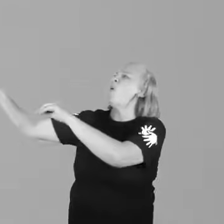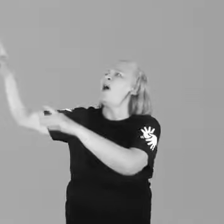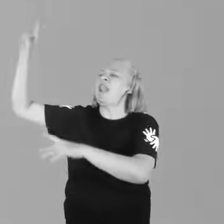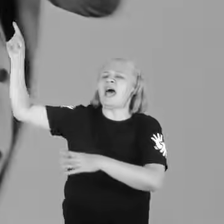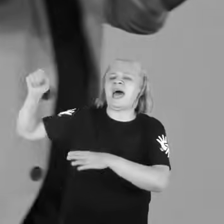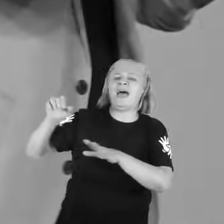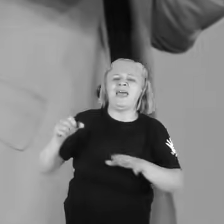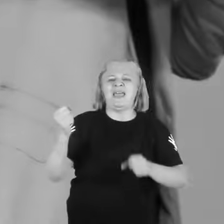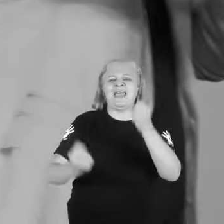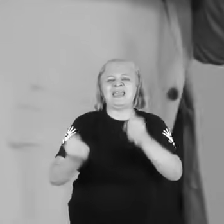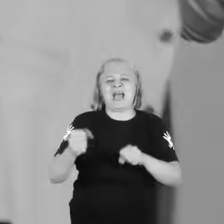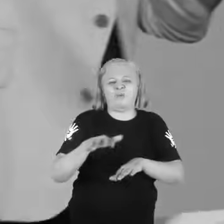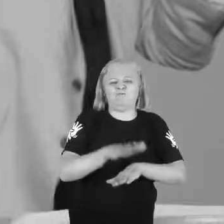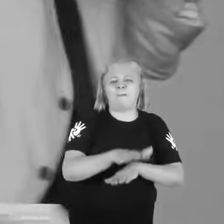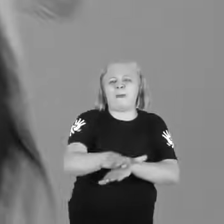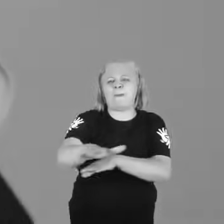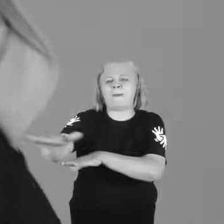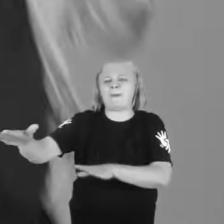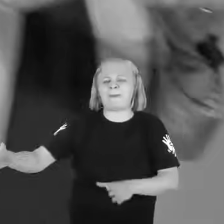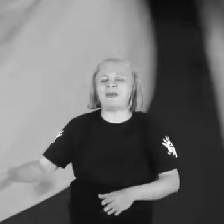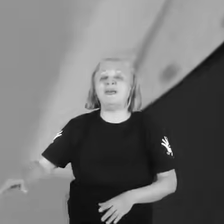Ele é poderoso para fazer